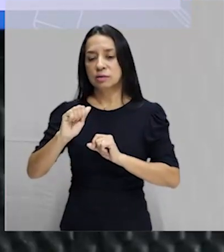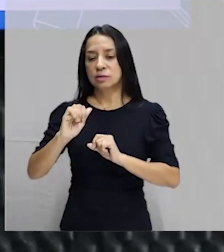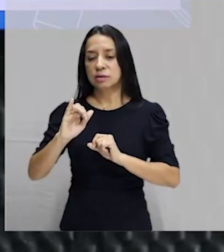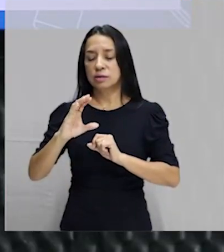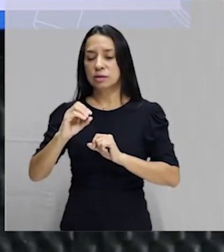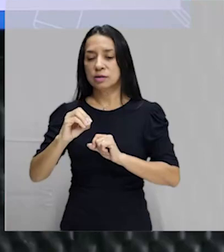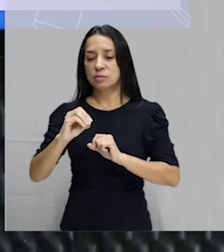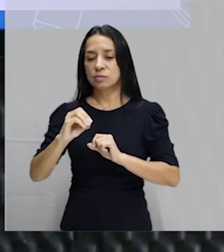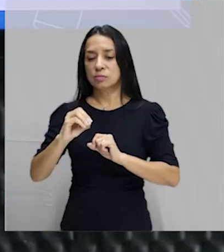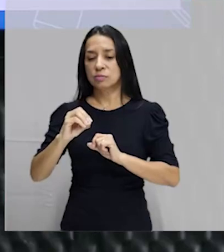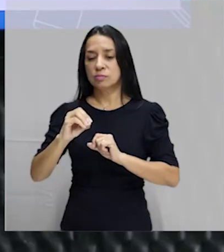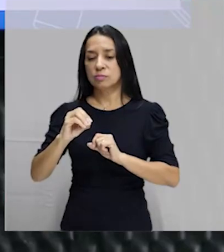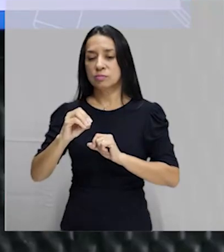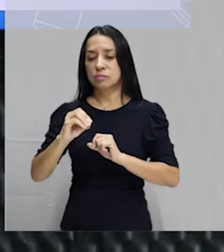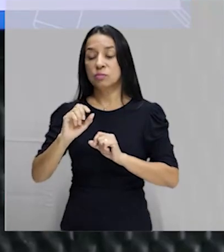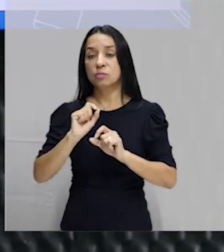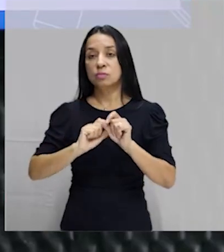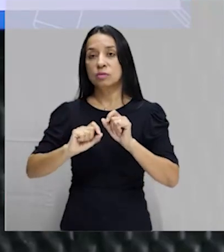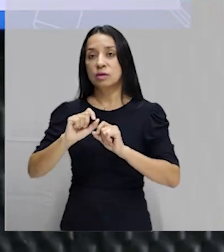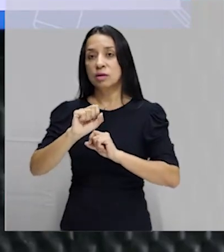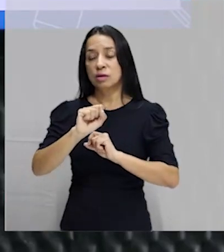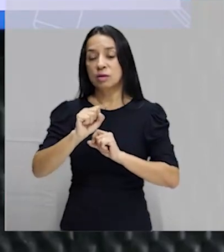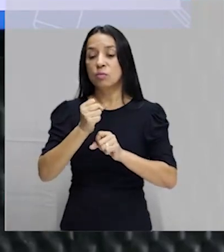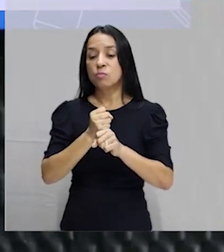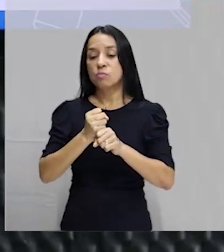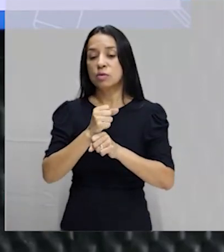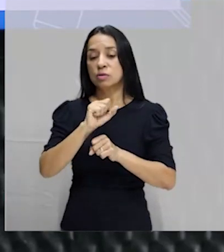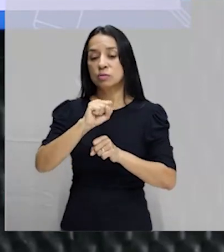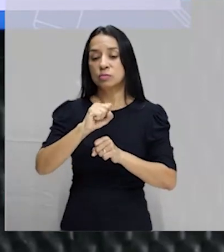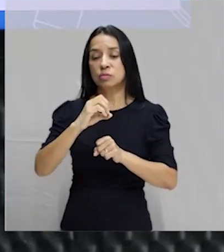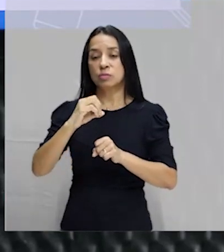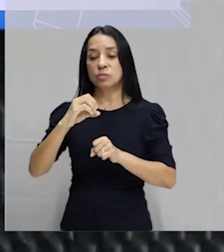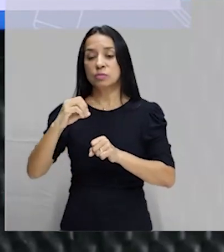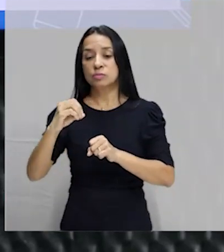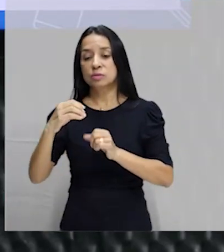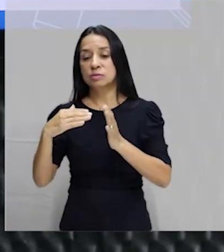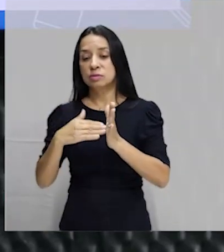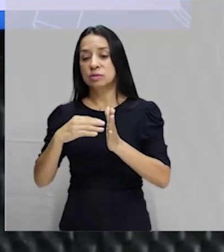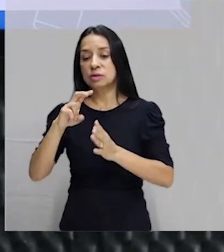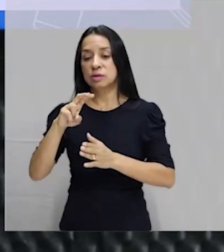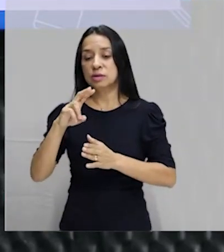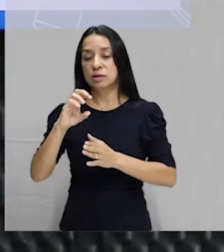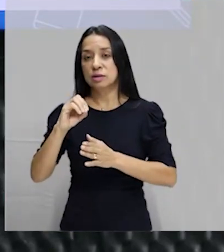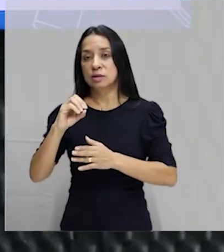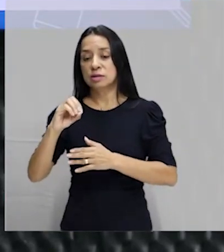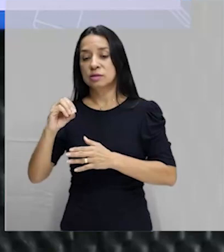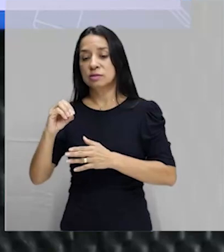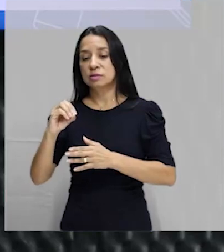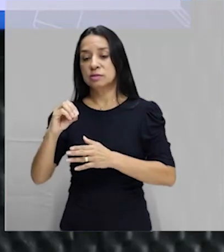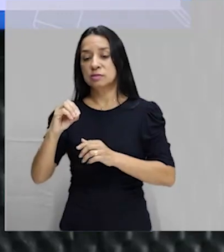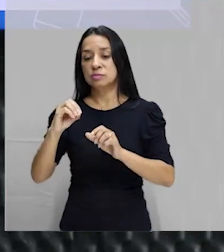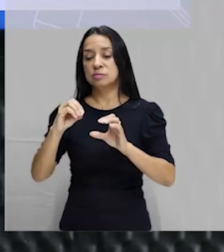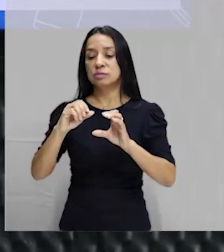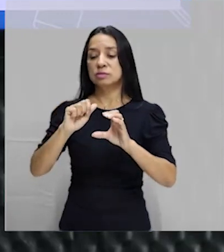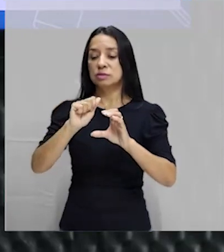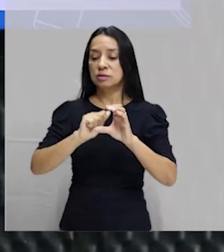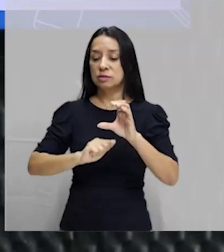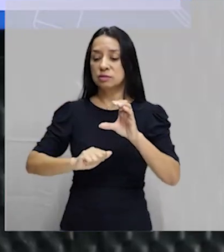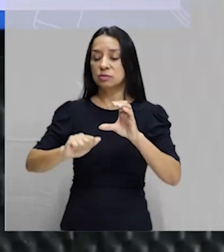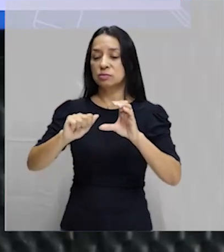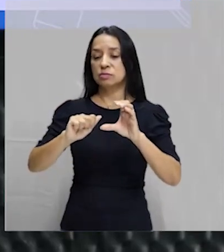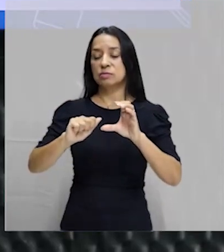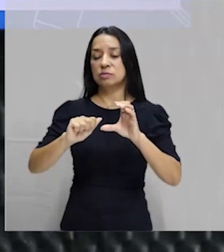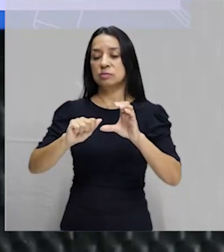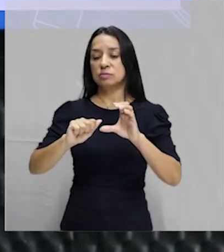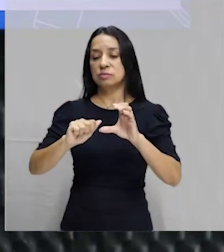800 a 500 a.C. É nessa fase que nós teremos a organização política